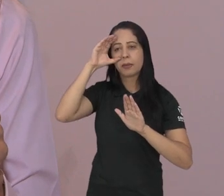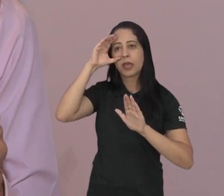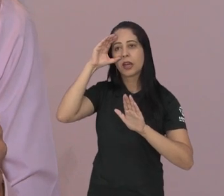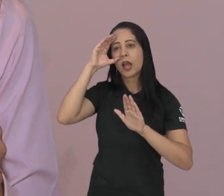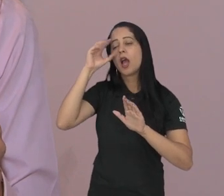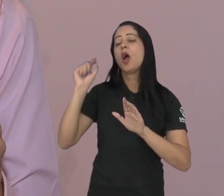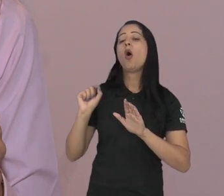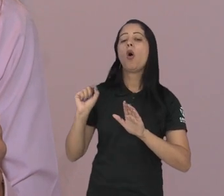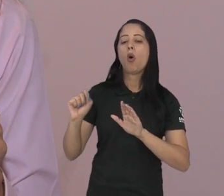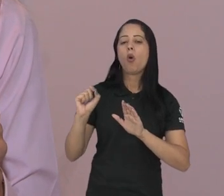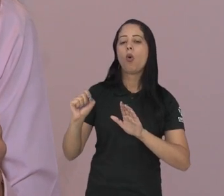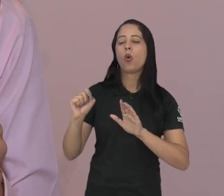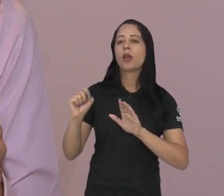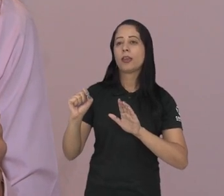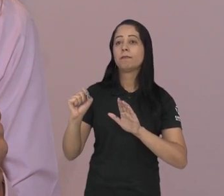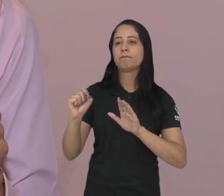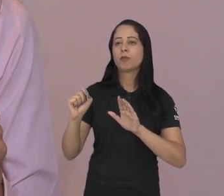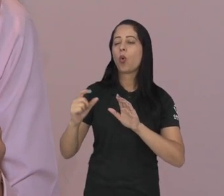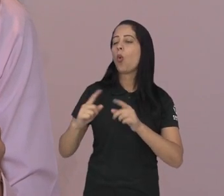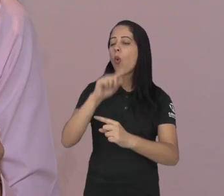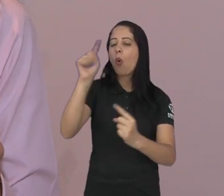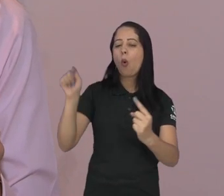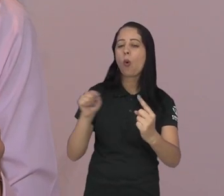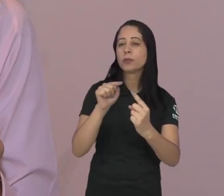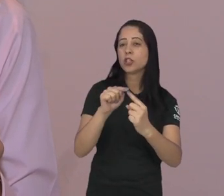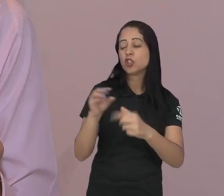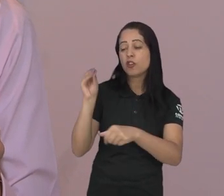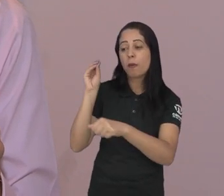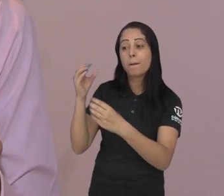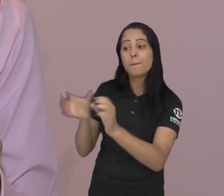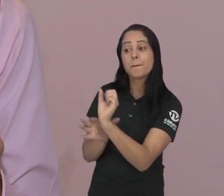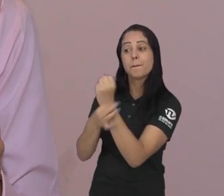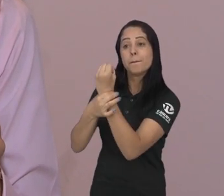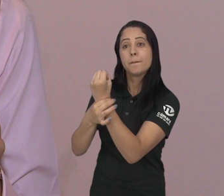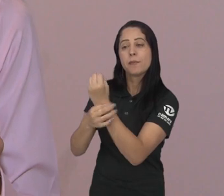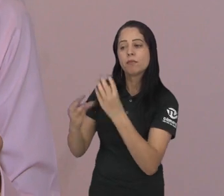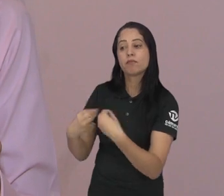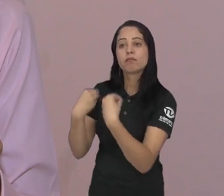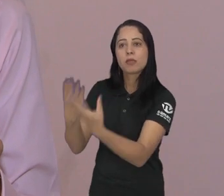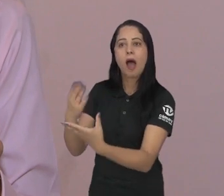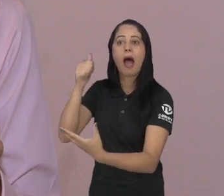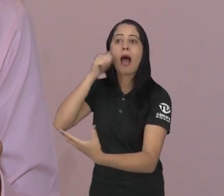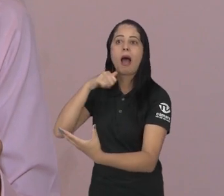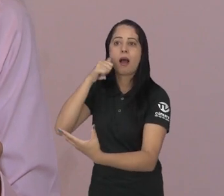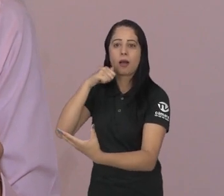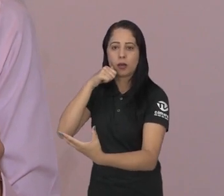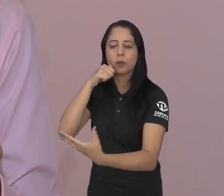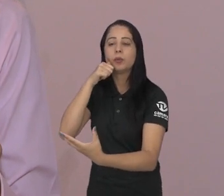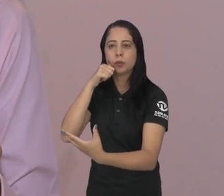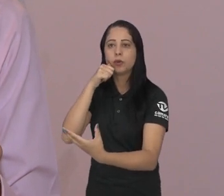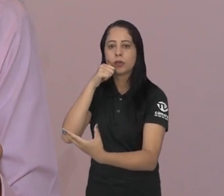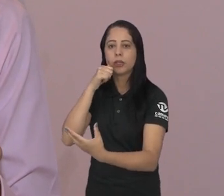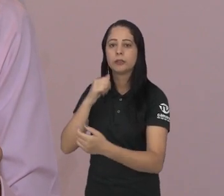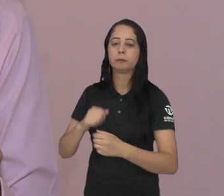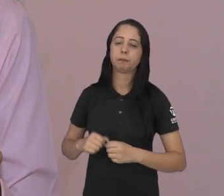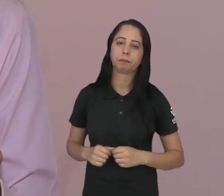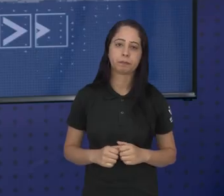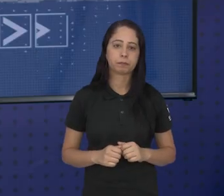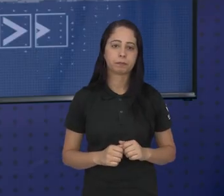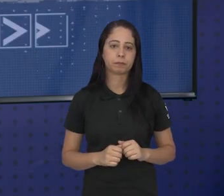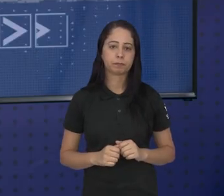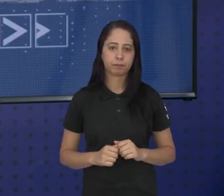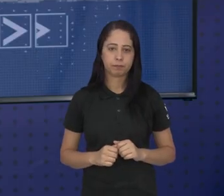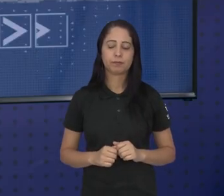essa violência contra a mulher doméstica familiar com medidas de proteção e assistência